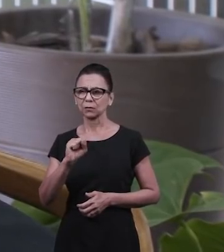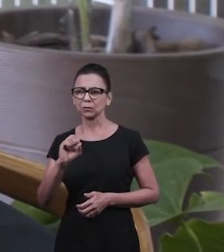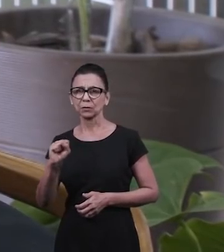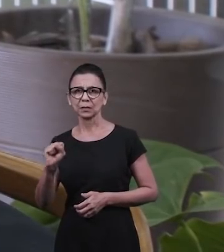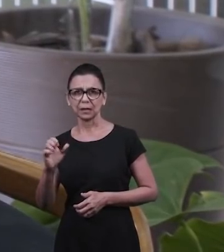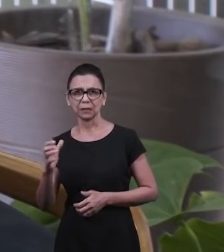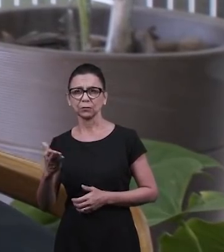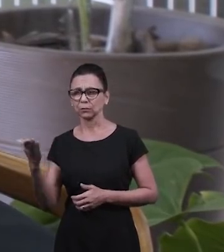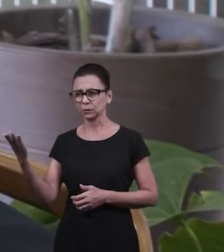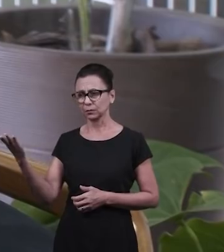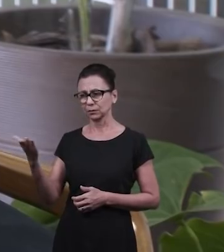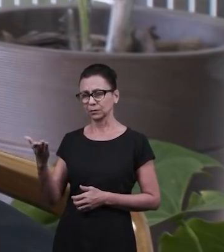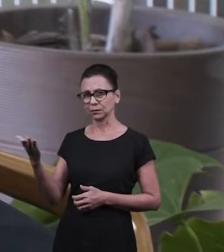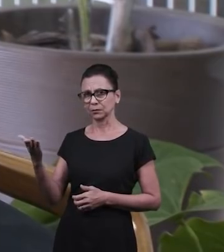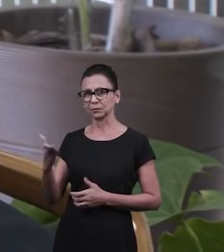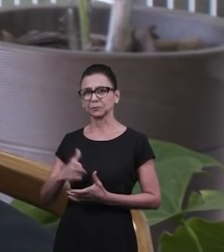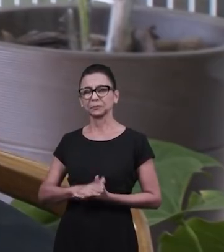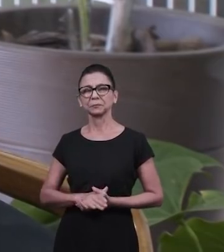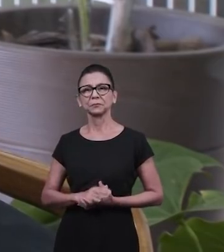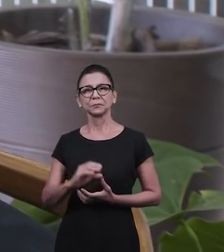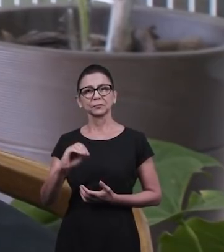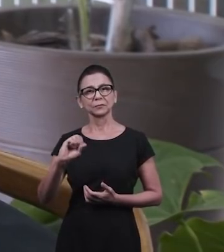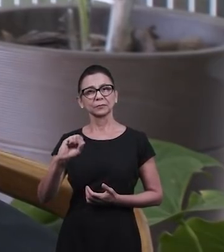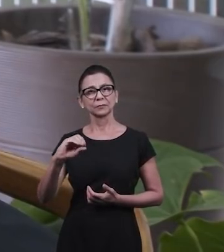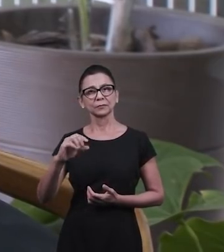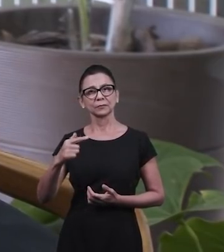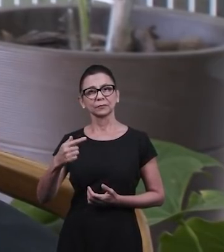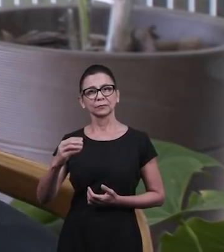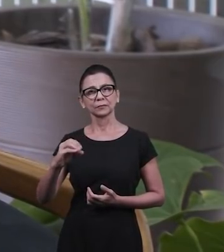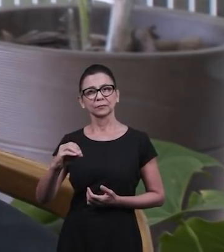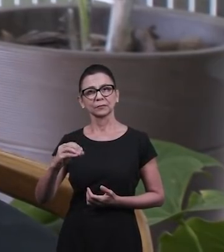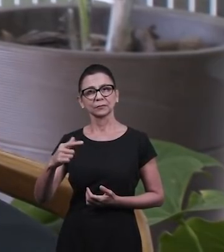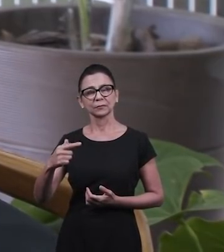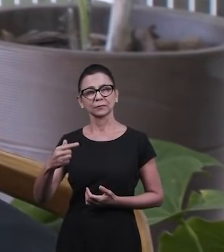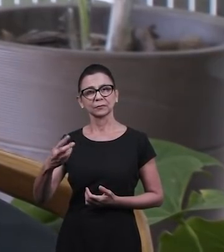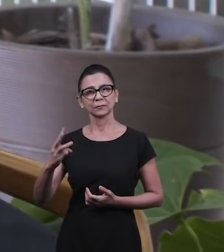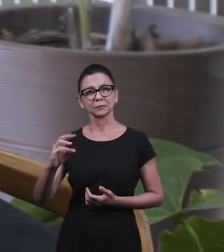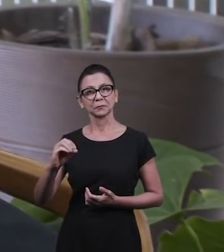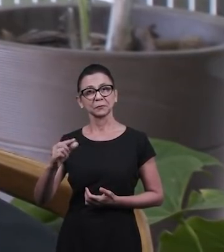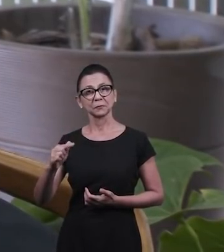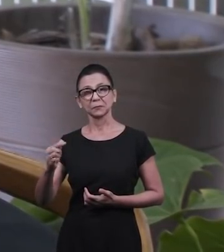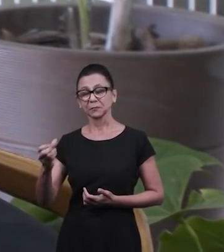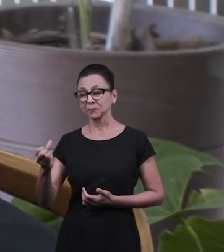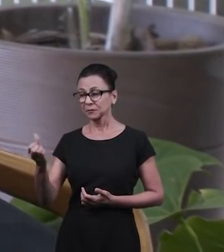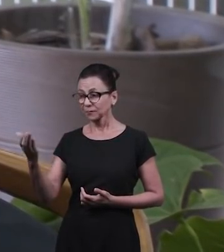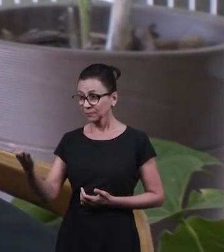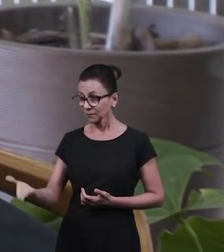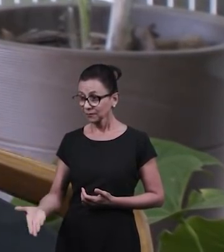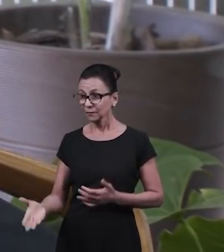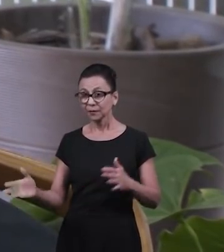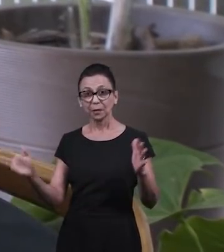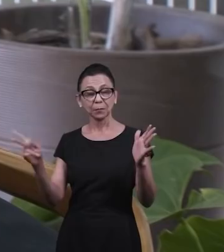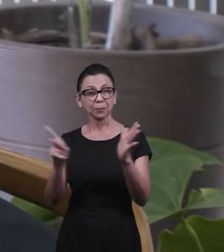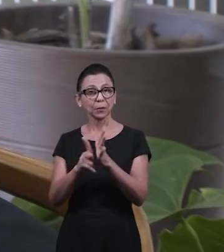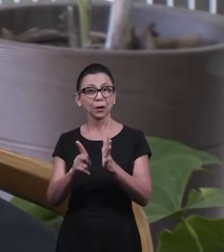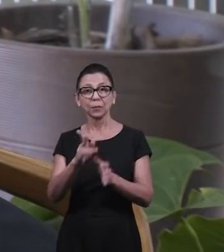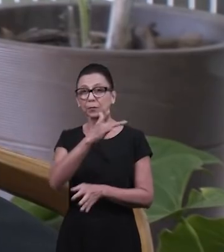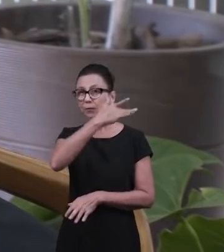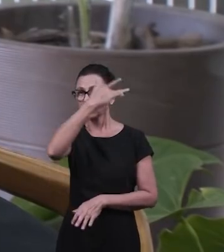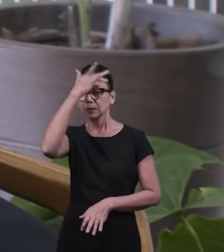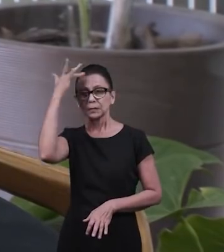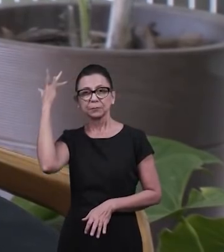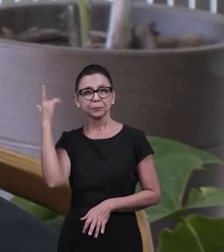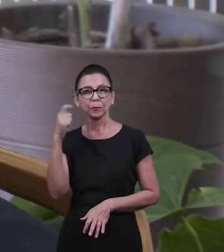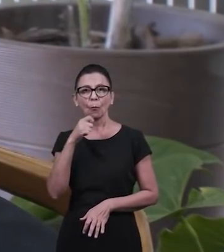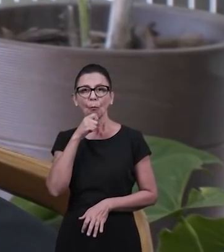este número que está aparecendo na tela, 0800 707 3076. Este número é exclusivo para atender aqueles que ainda não